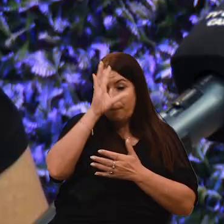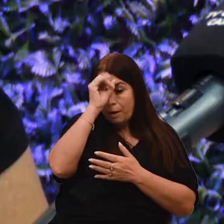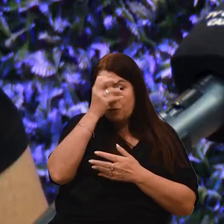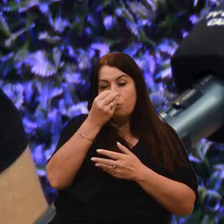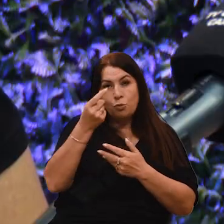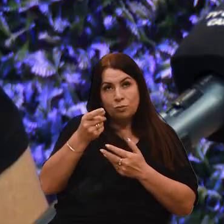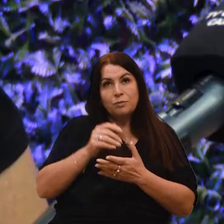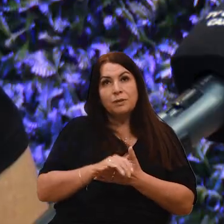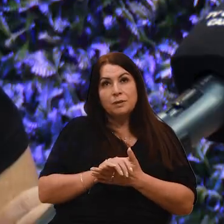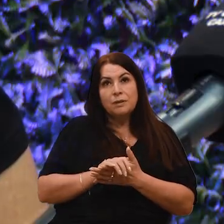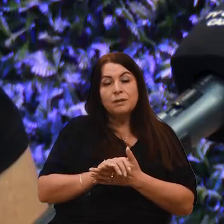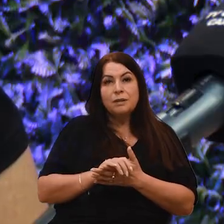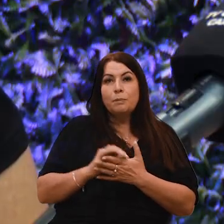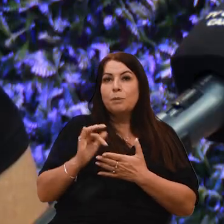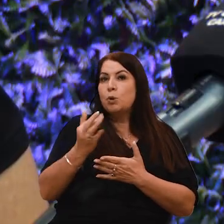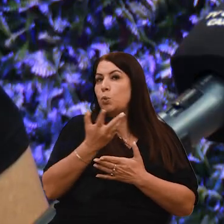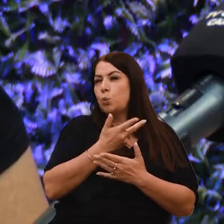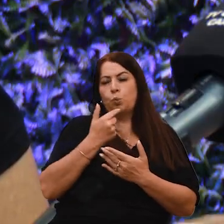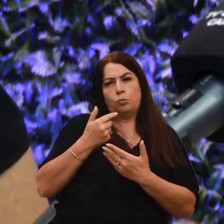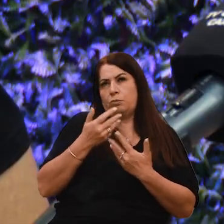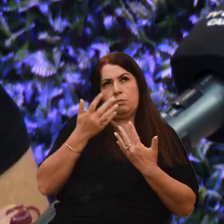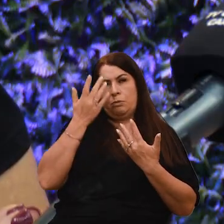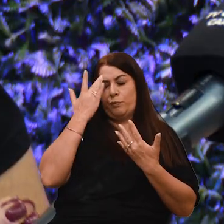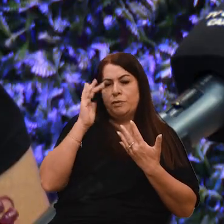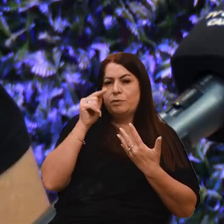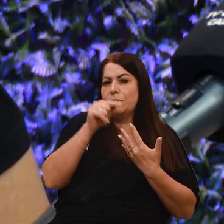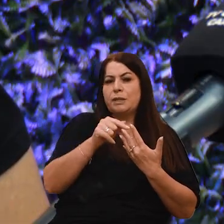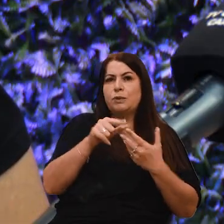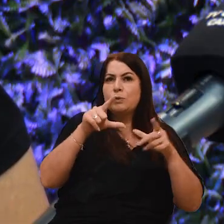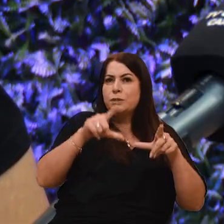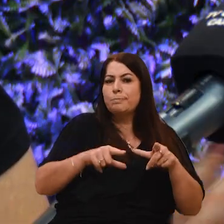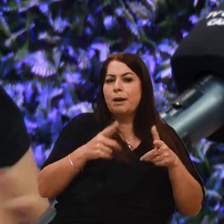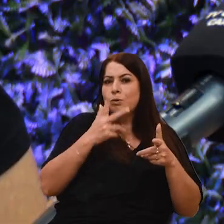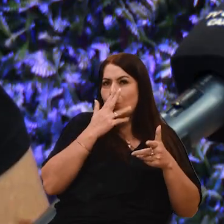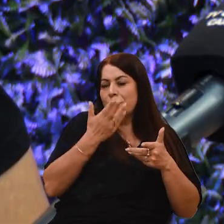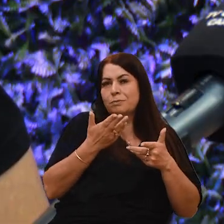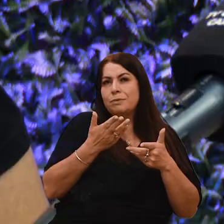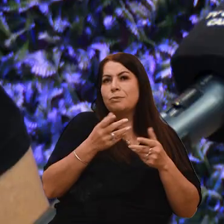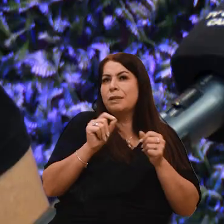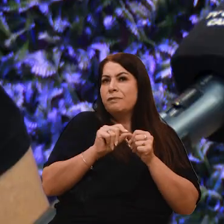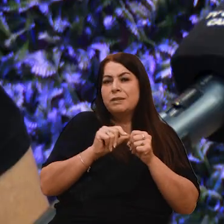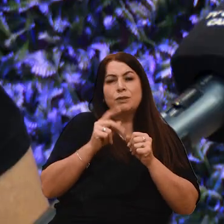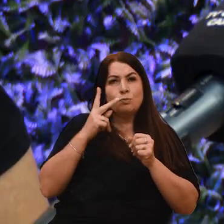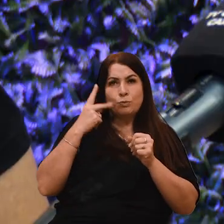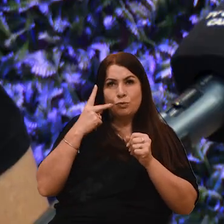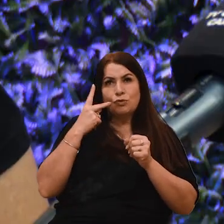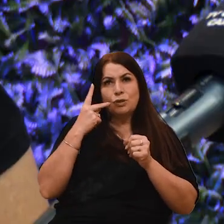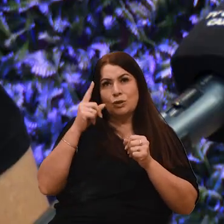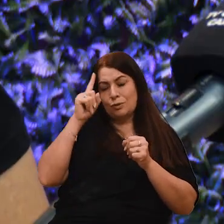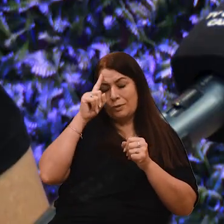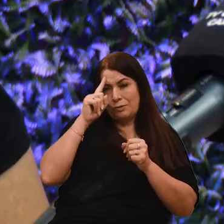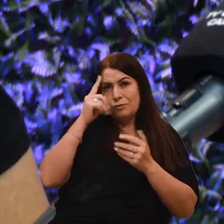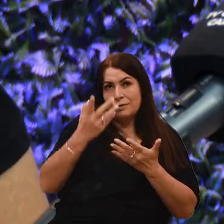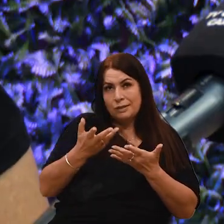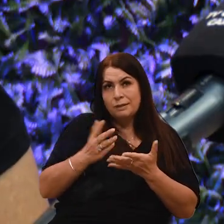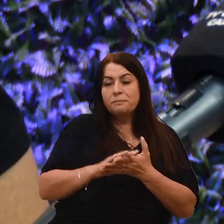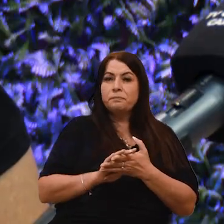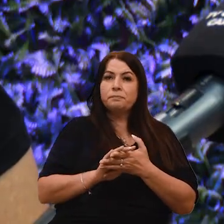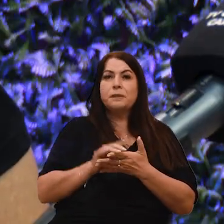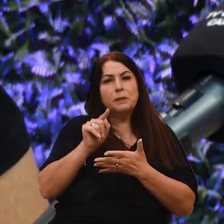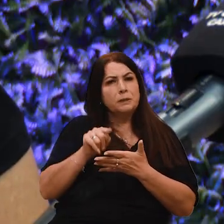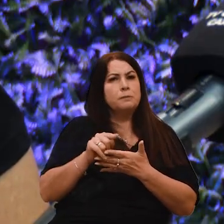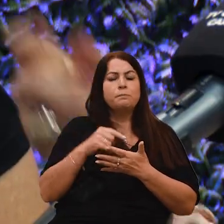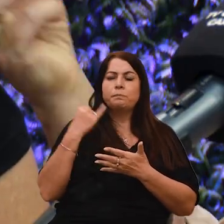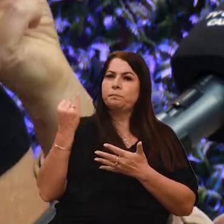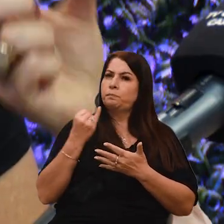muito com isso. Mas tudo, mesmo que tu não esteja no espaço assim, tu tá fazendo política no teu dia a dia. E isso é